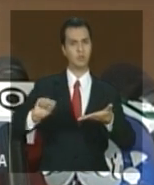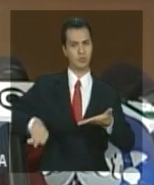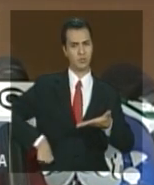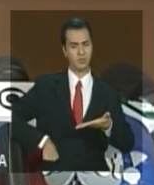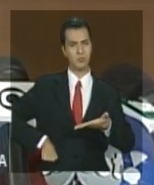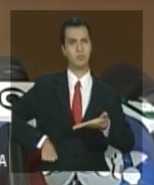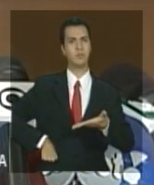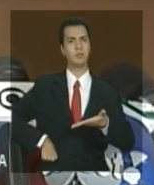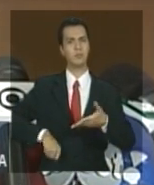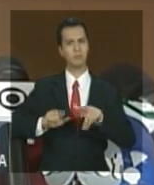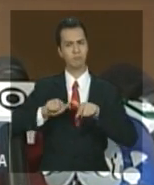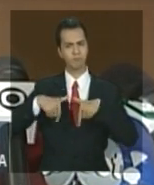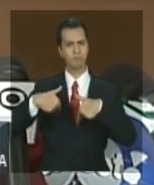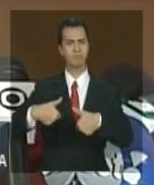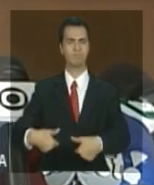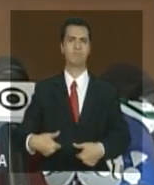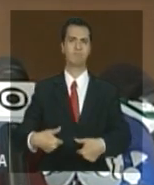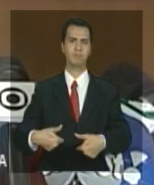diplomáticos